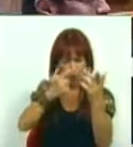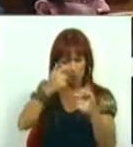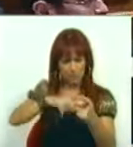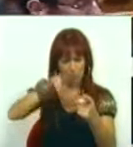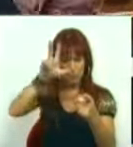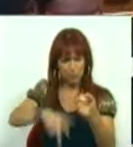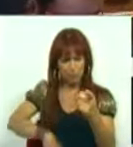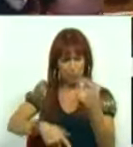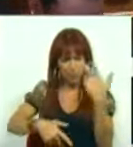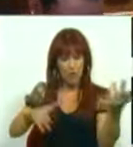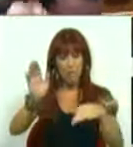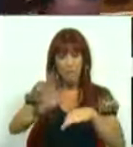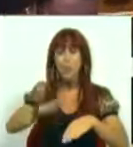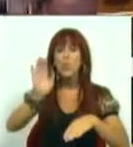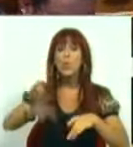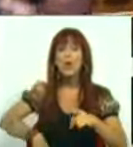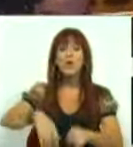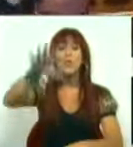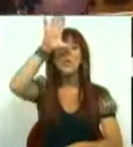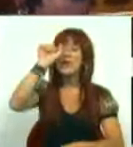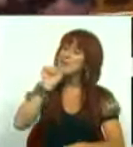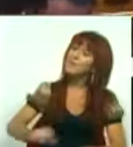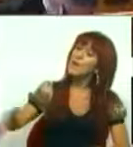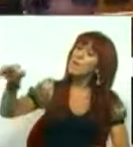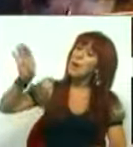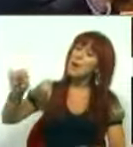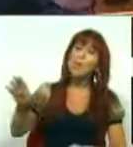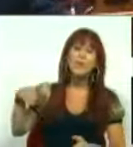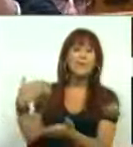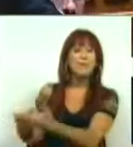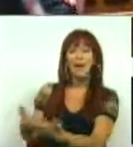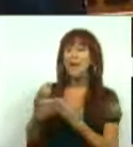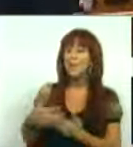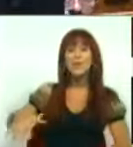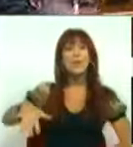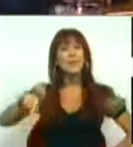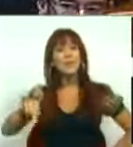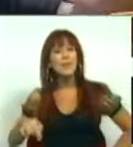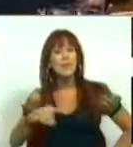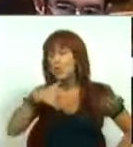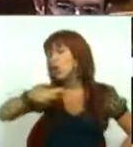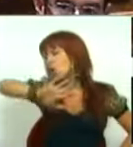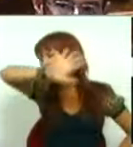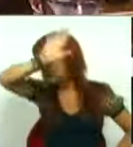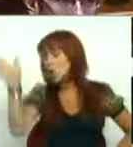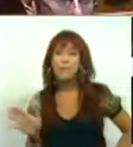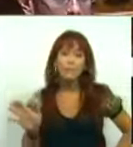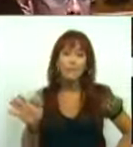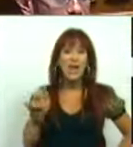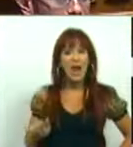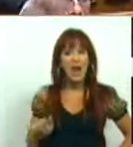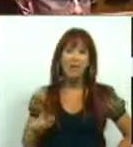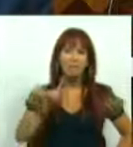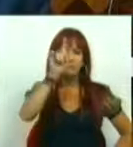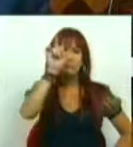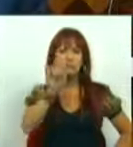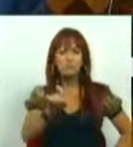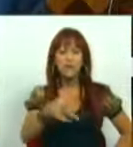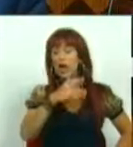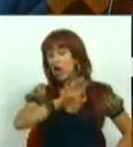aos portugueses pelo facto do Governo do PS nos ter trazido esta situação desgraçada. Essa é que é a